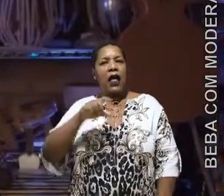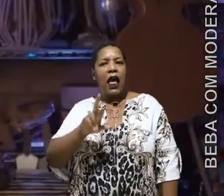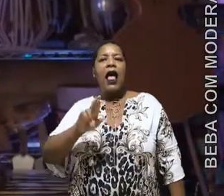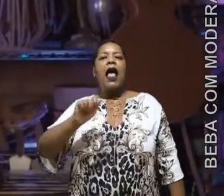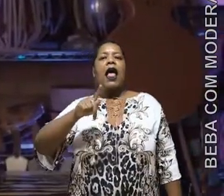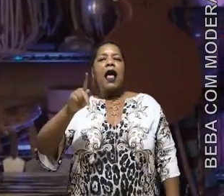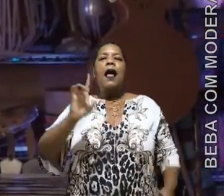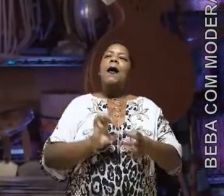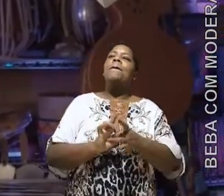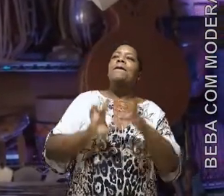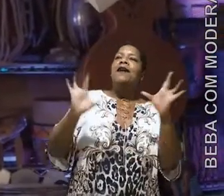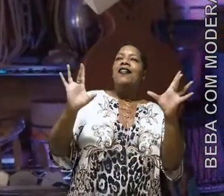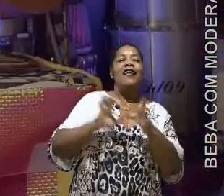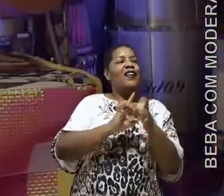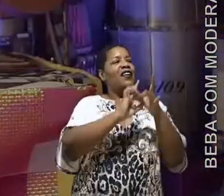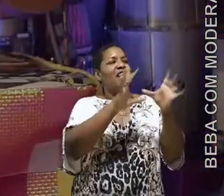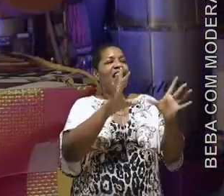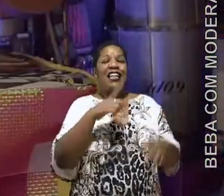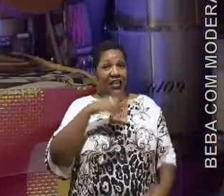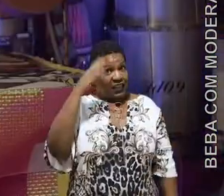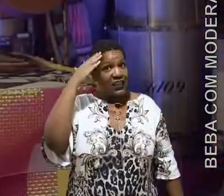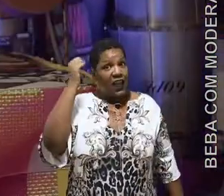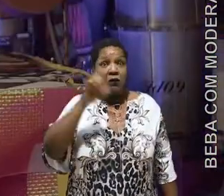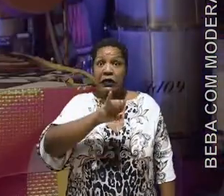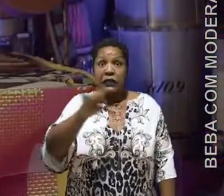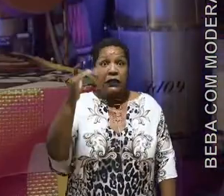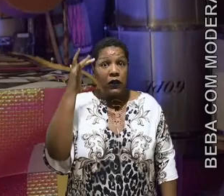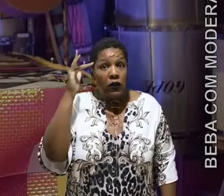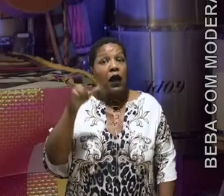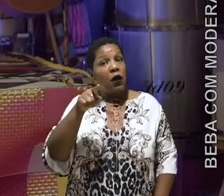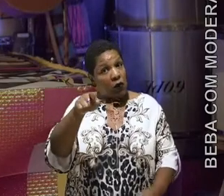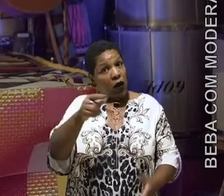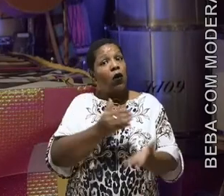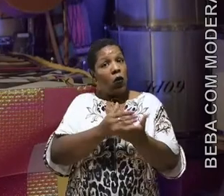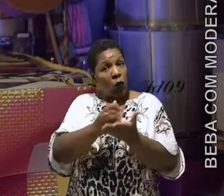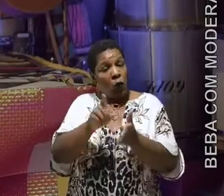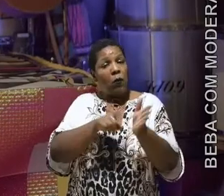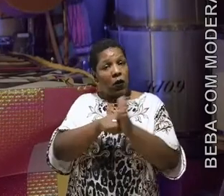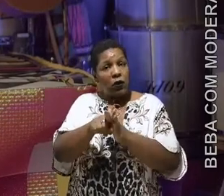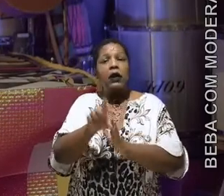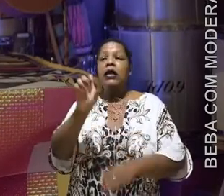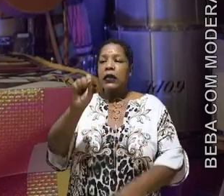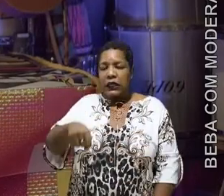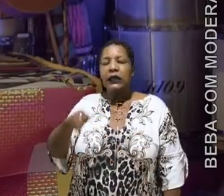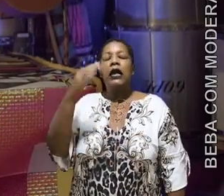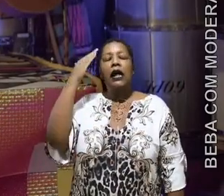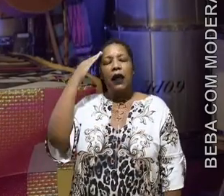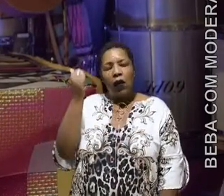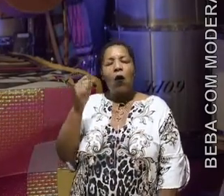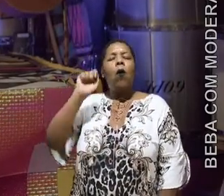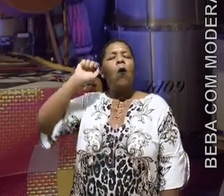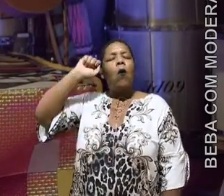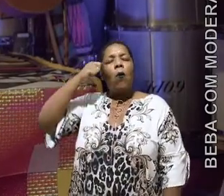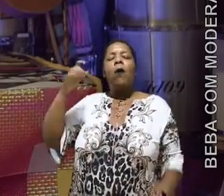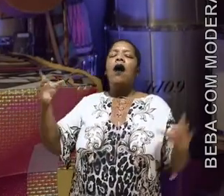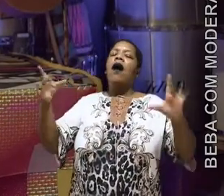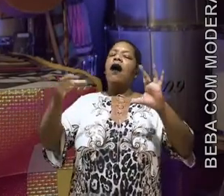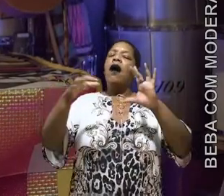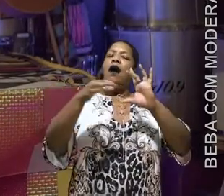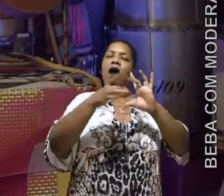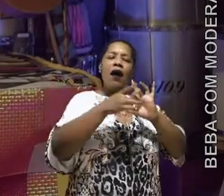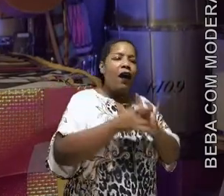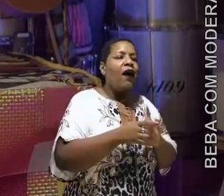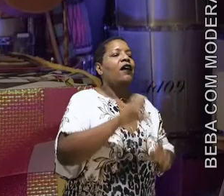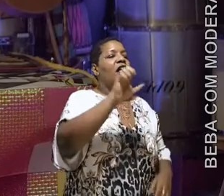ela é contra os radicais livres livro de vários calibres enquanto sabe-se não sabe Pergunte ao e sarau bem black placar e